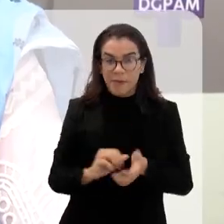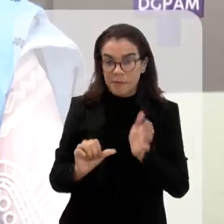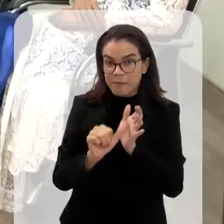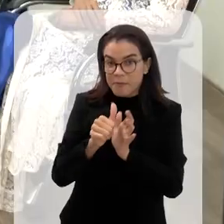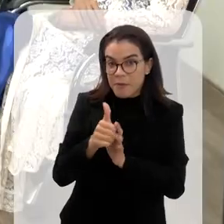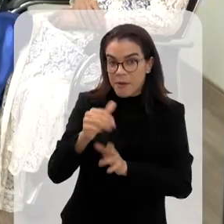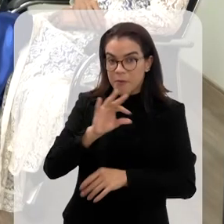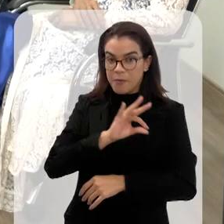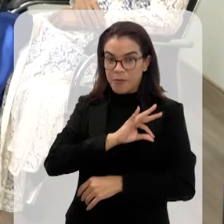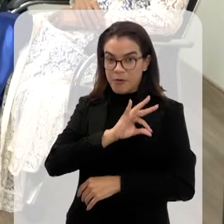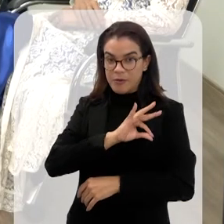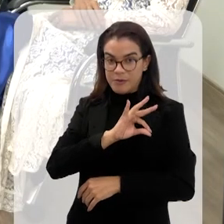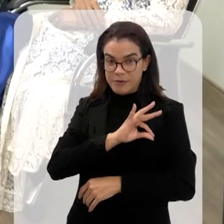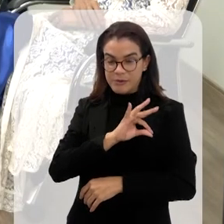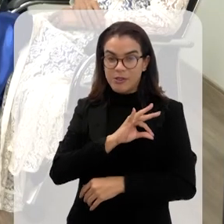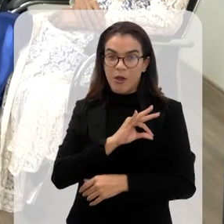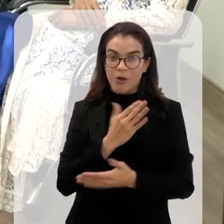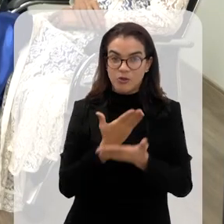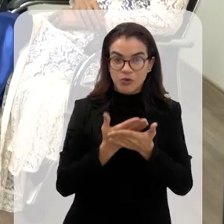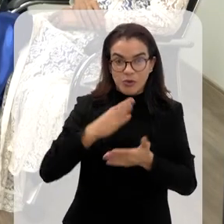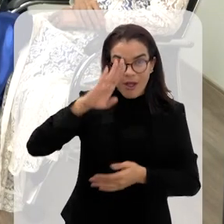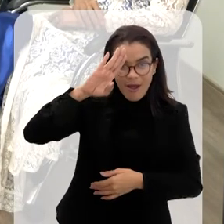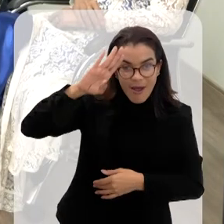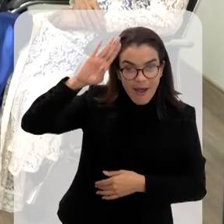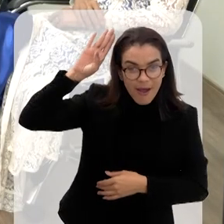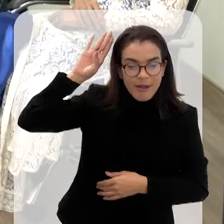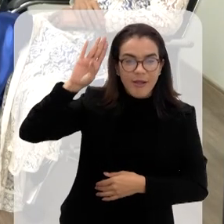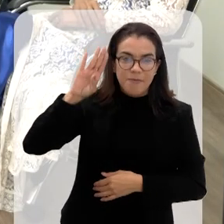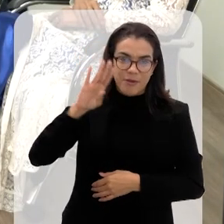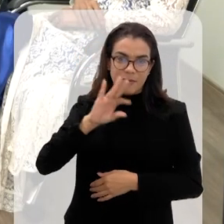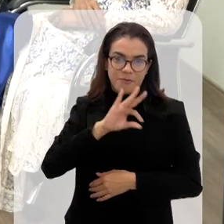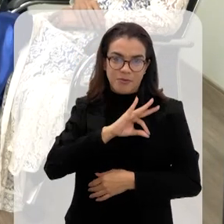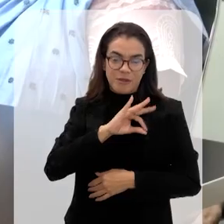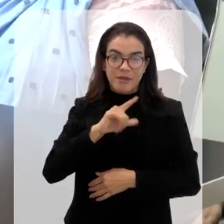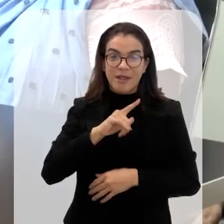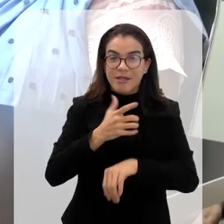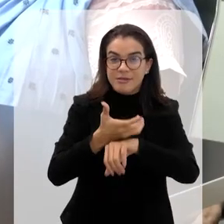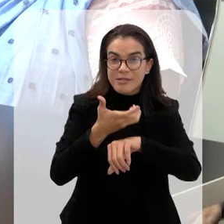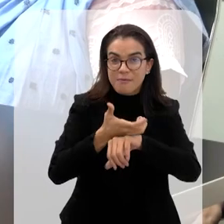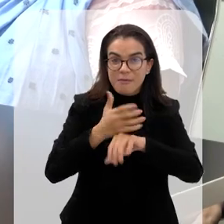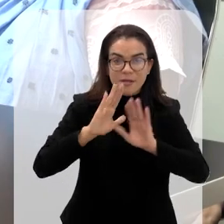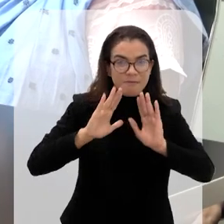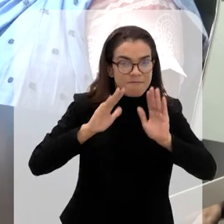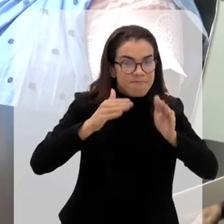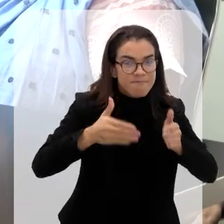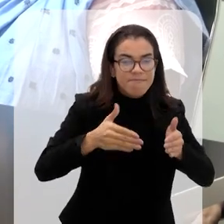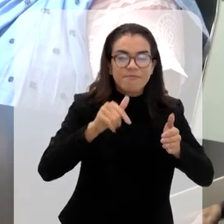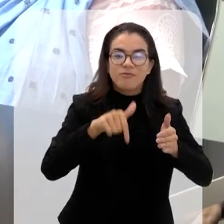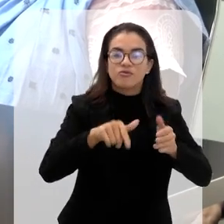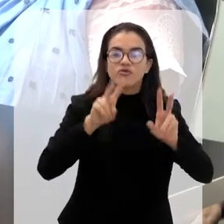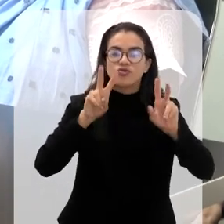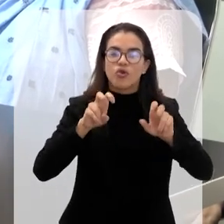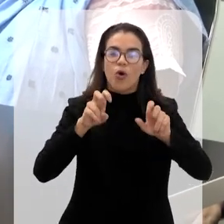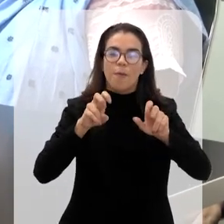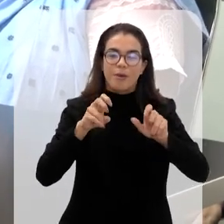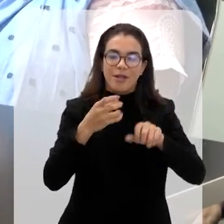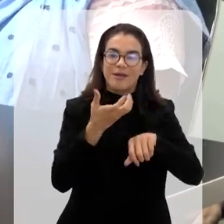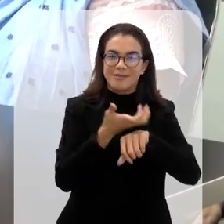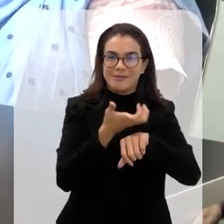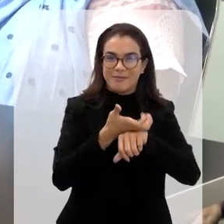lá. Primeiro que o policial, quando vai para a academia de polícia, ele tem matéria exclusiva do enfrentamento à violência contra a